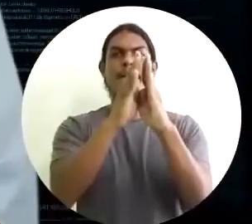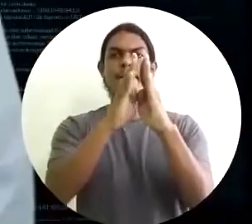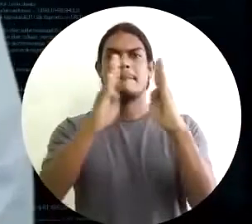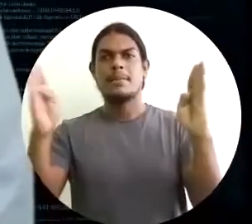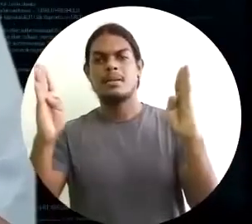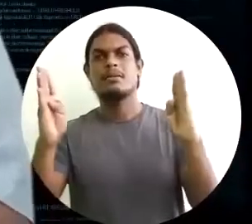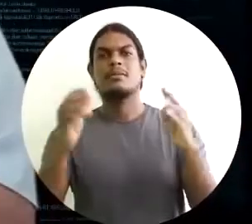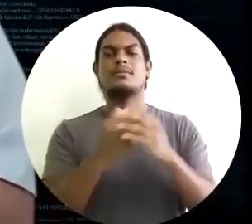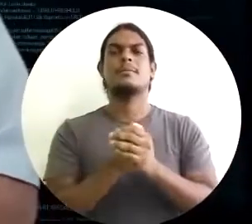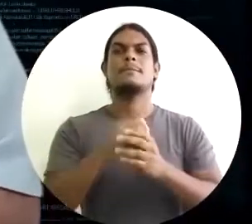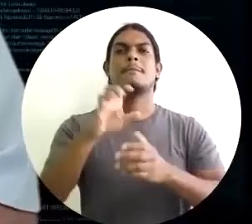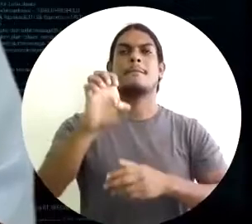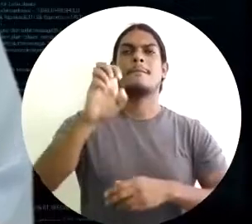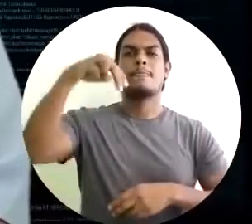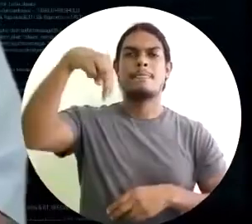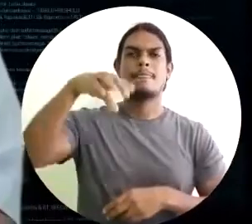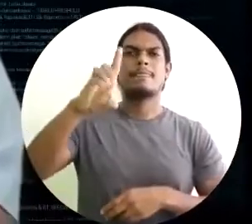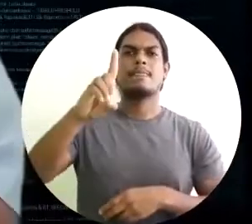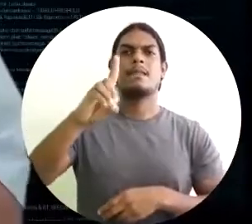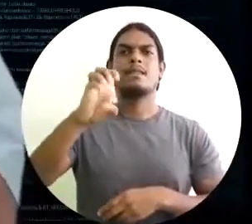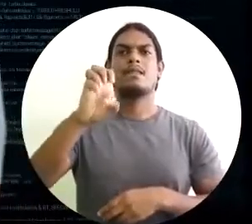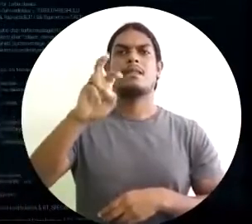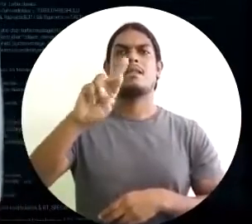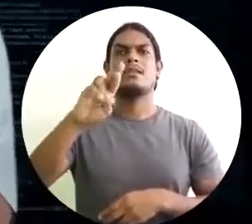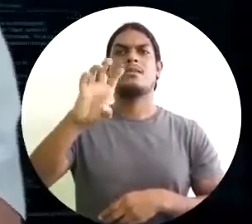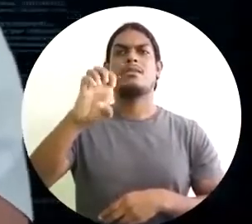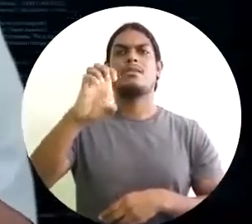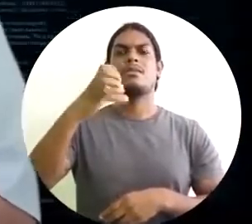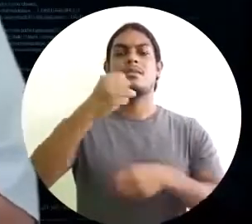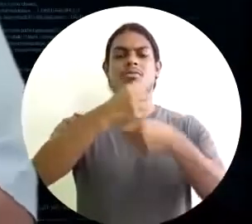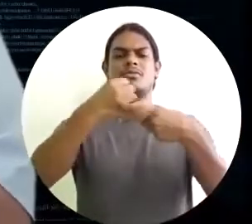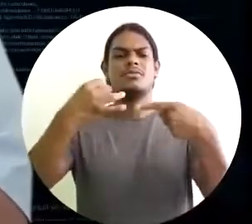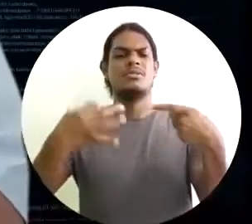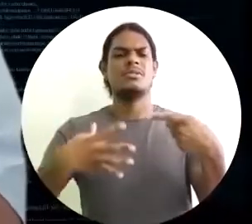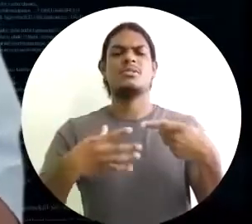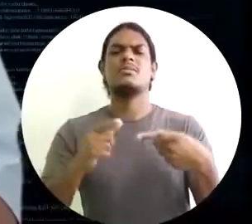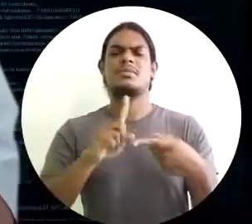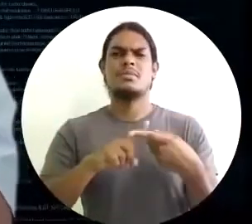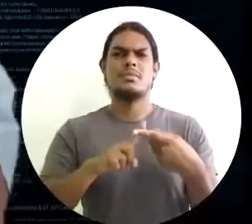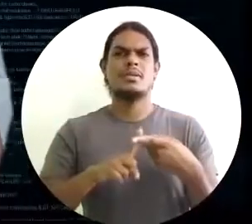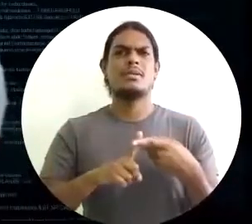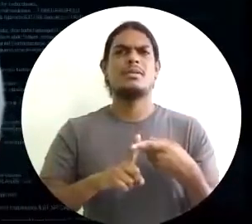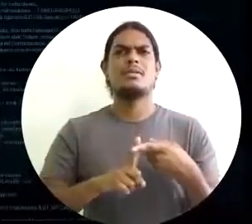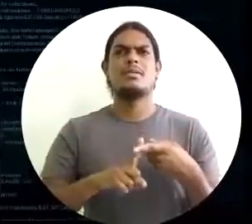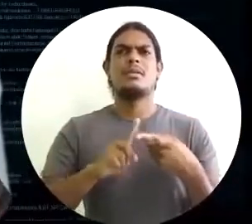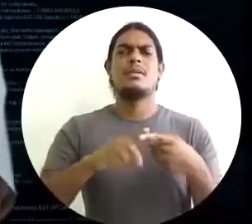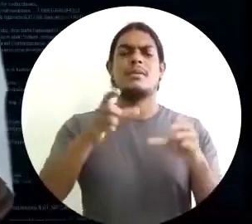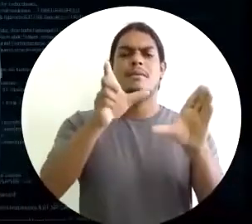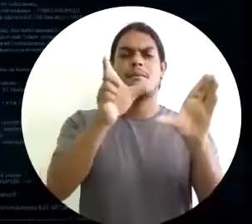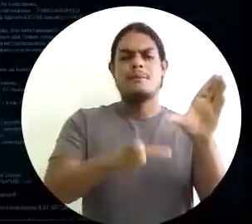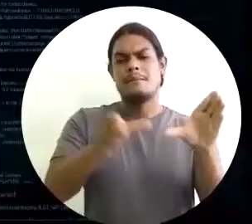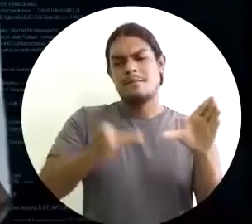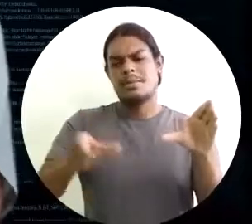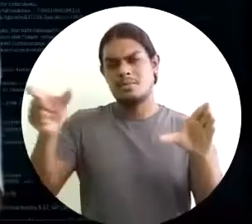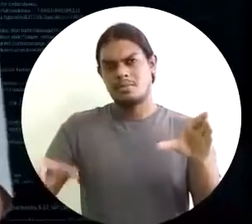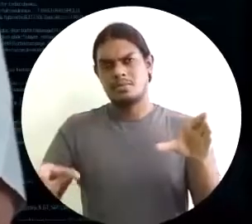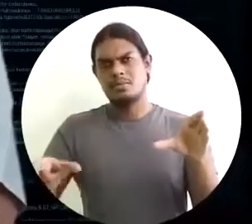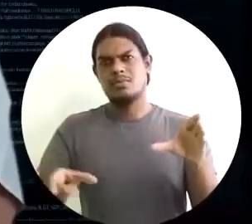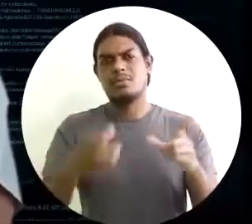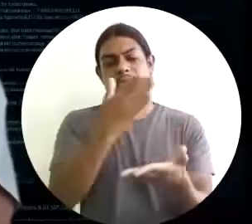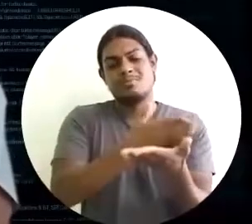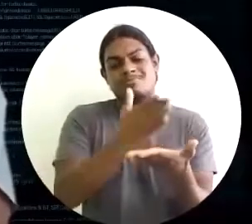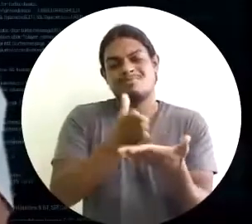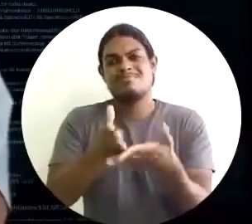que é um endereço, você vai ter outra parte que é um menu. Então, cada uma dessas partes, ela tem que ser dada